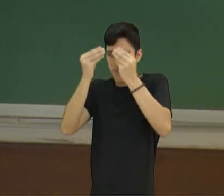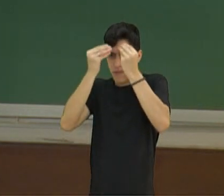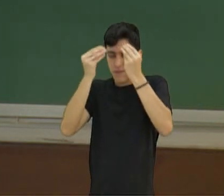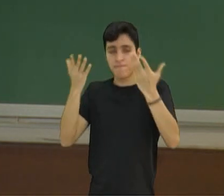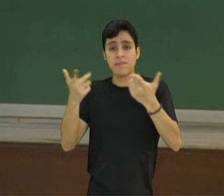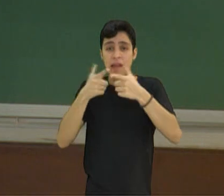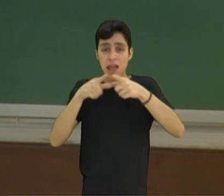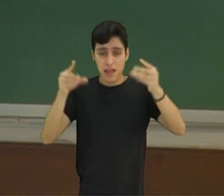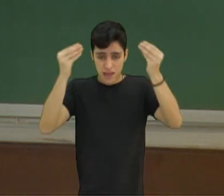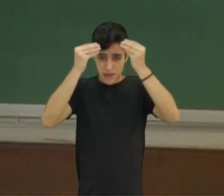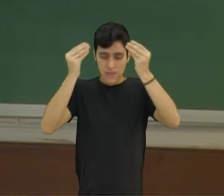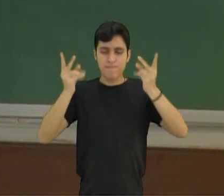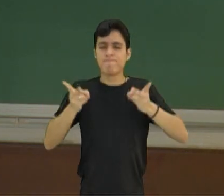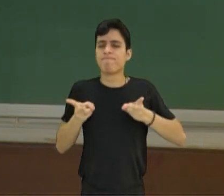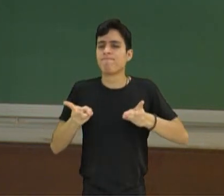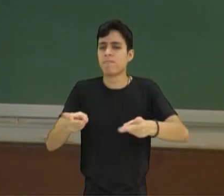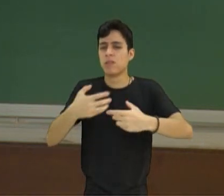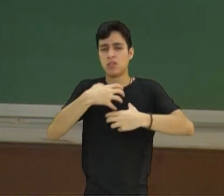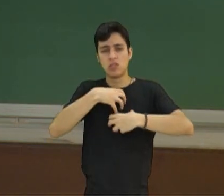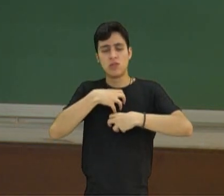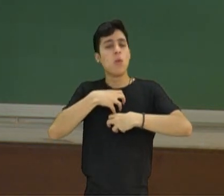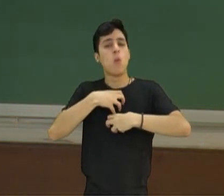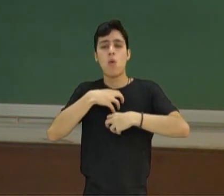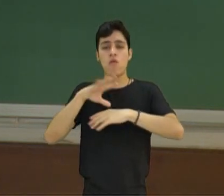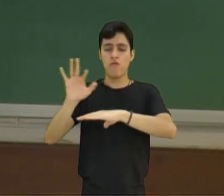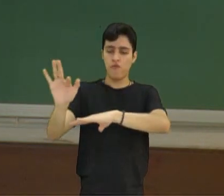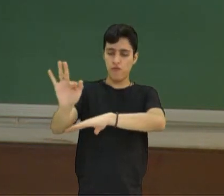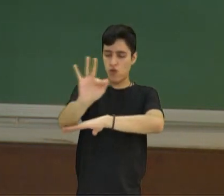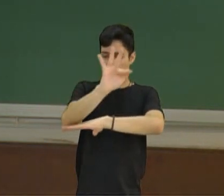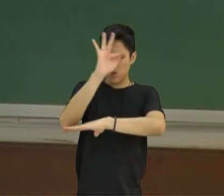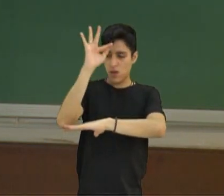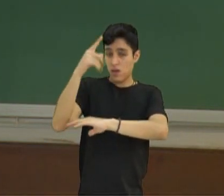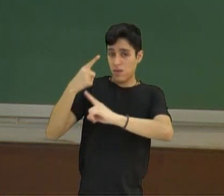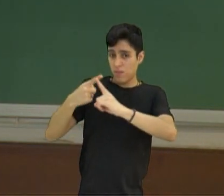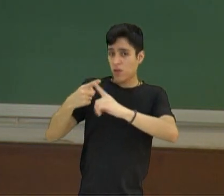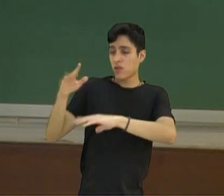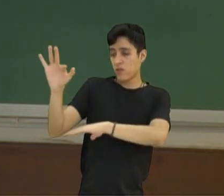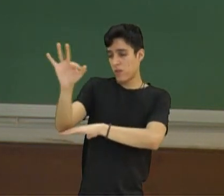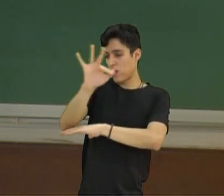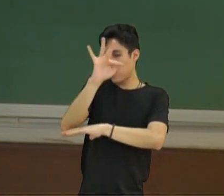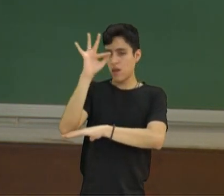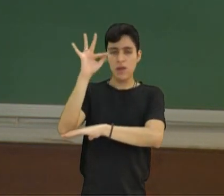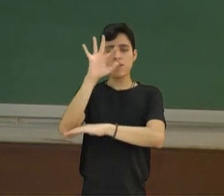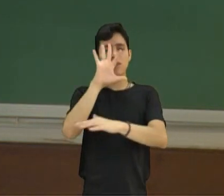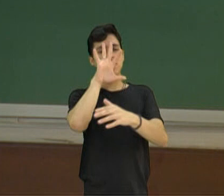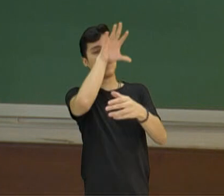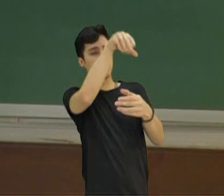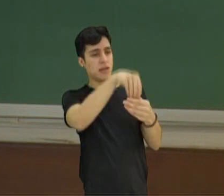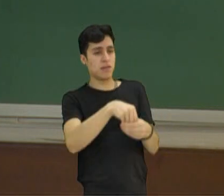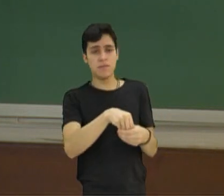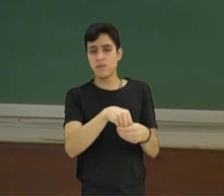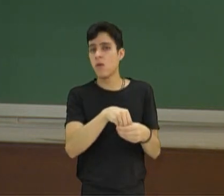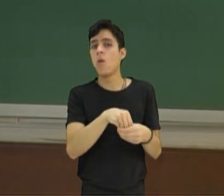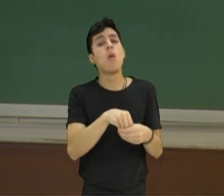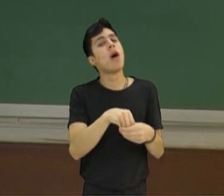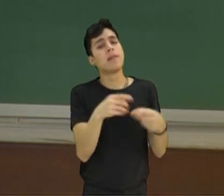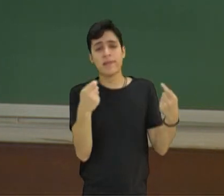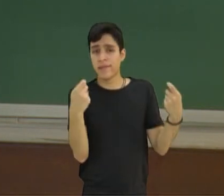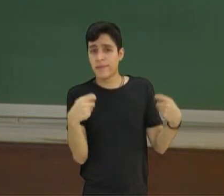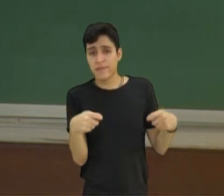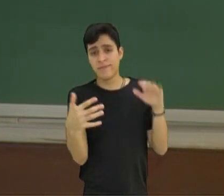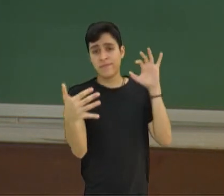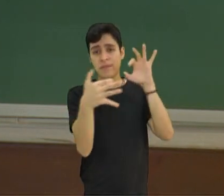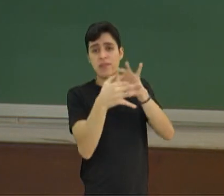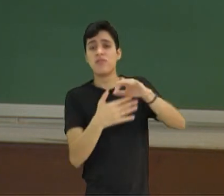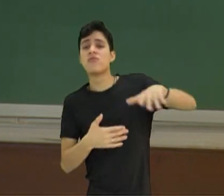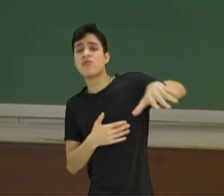sempre vai ser predominantemente formal. A ideia da formalidade se faz presente pela necessidade de abranger um público,